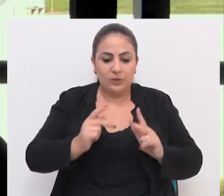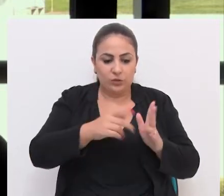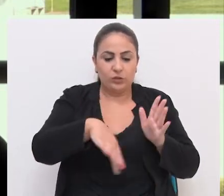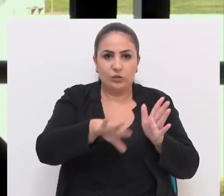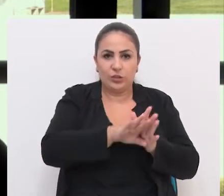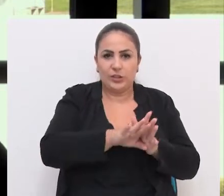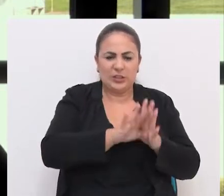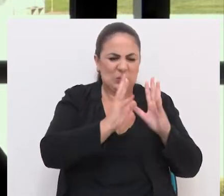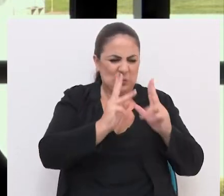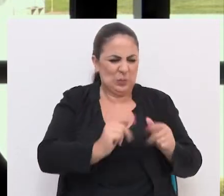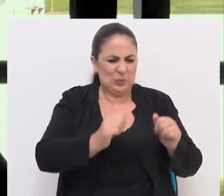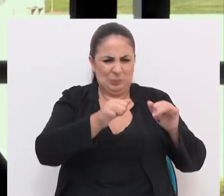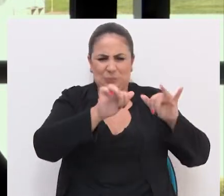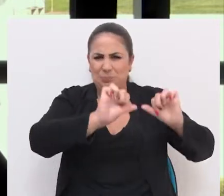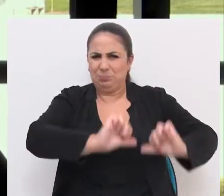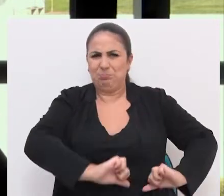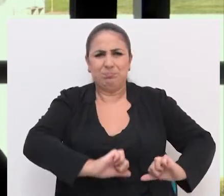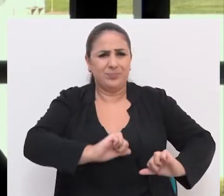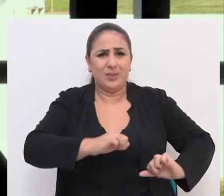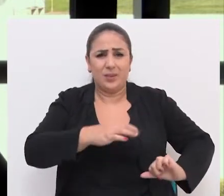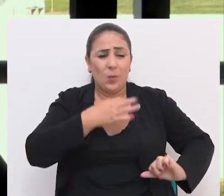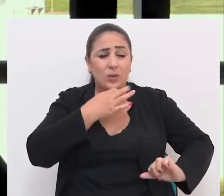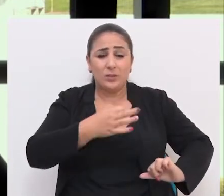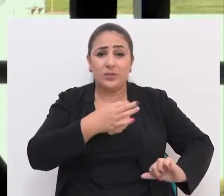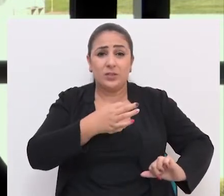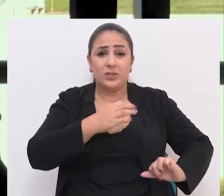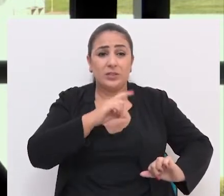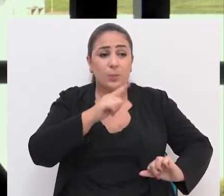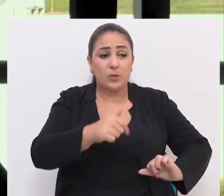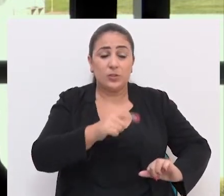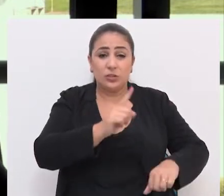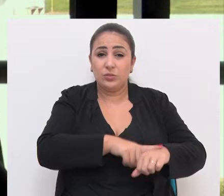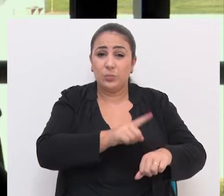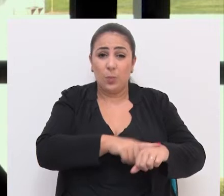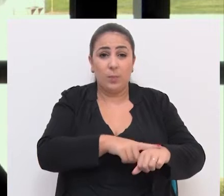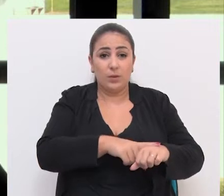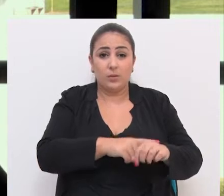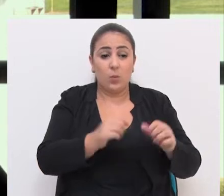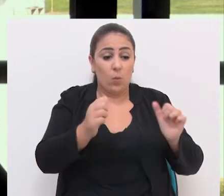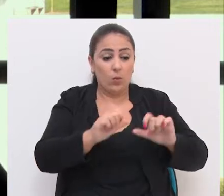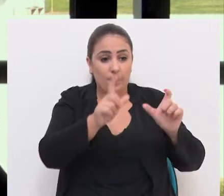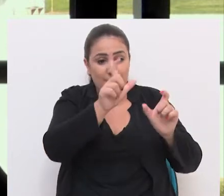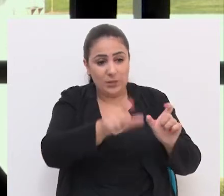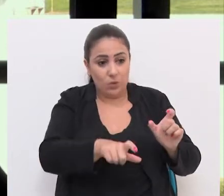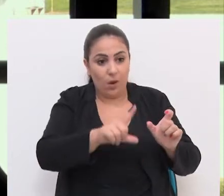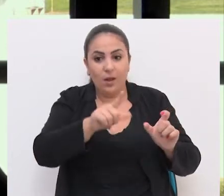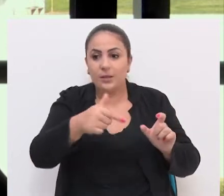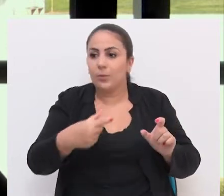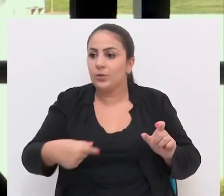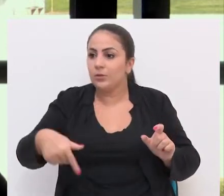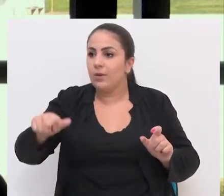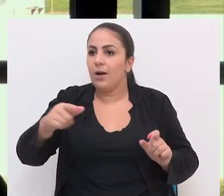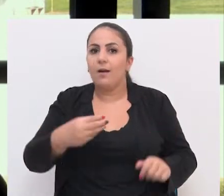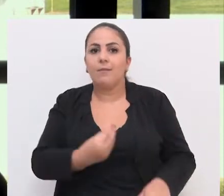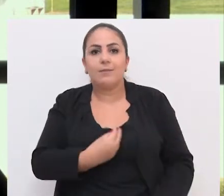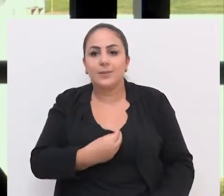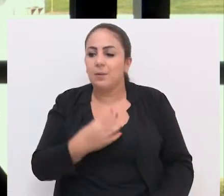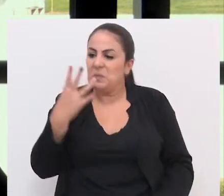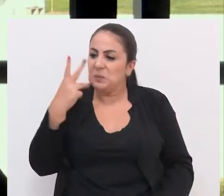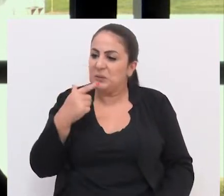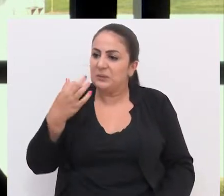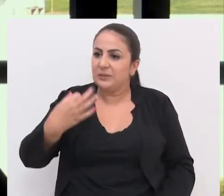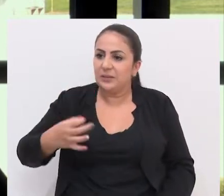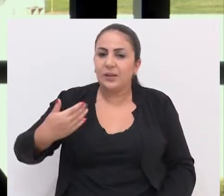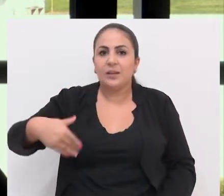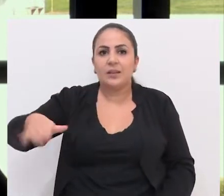pessoa chegando com toda destruída realmente, né? Porque chega numa situação precária e saindo com vida